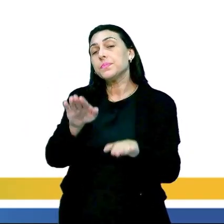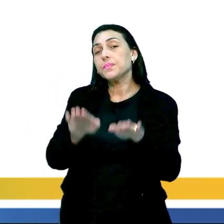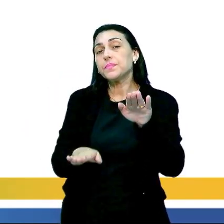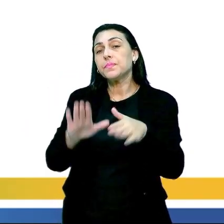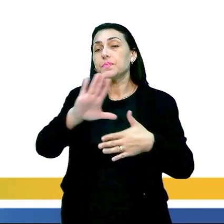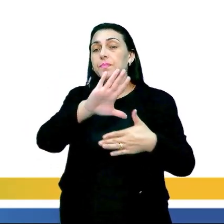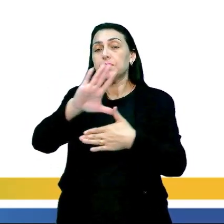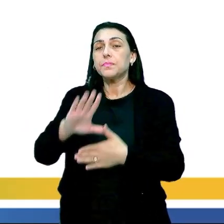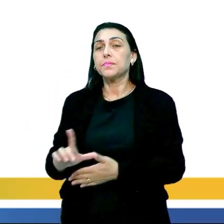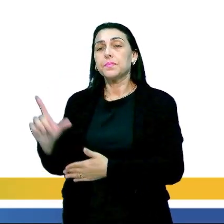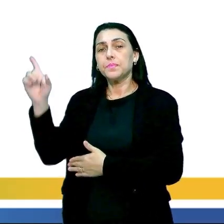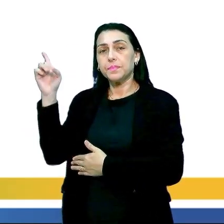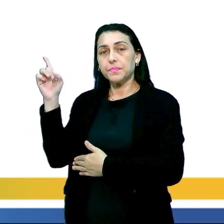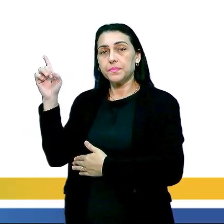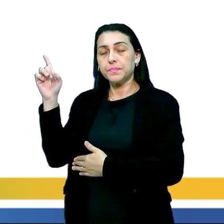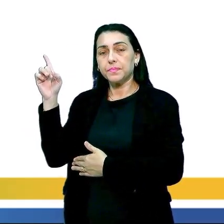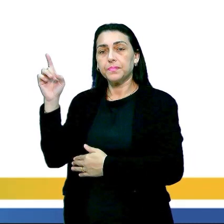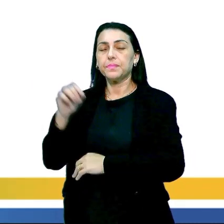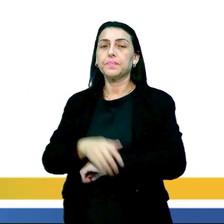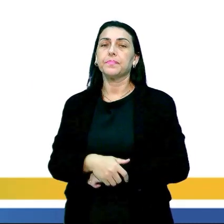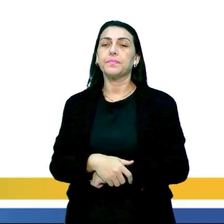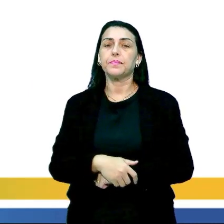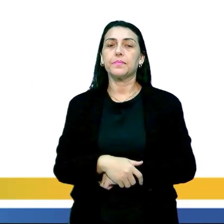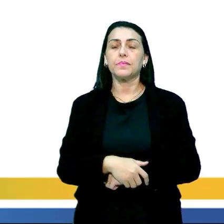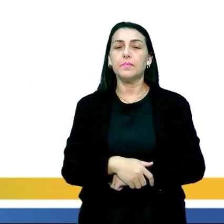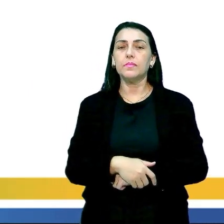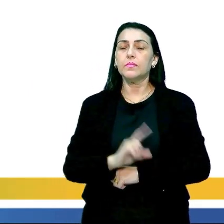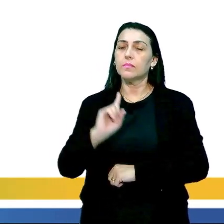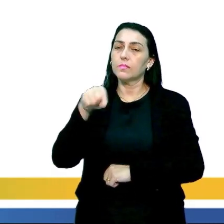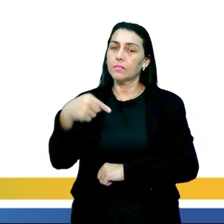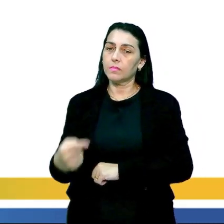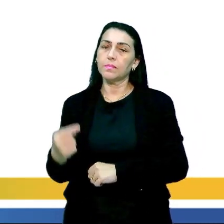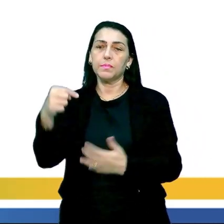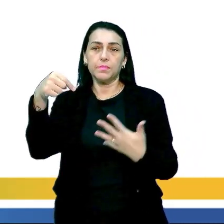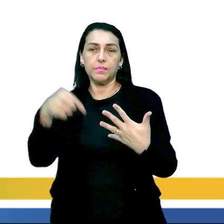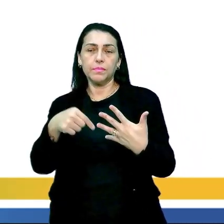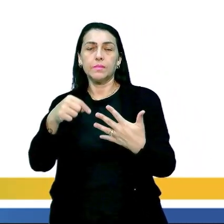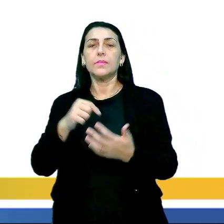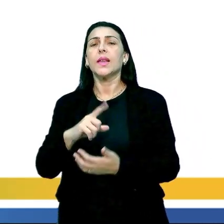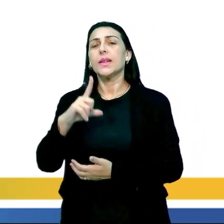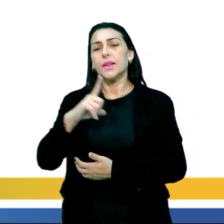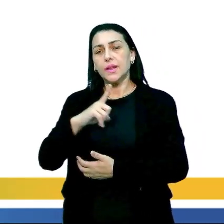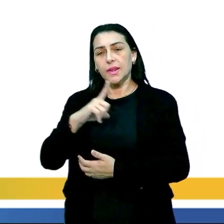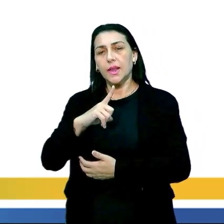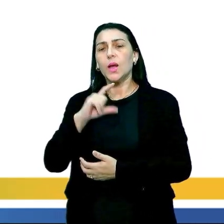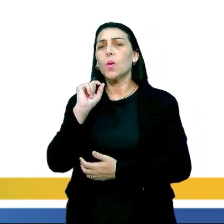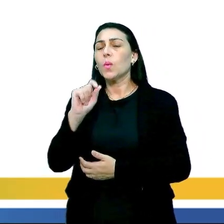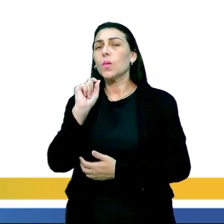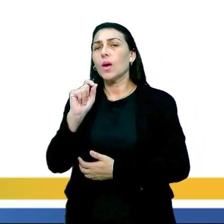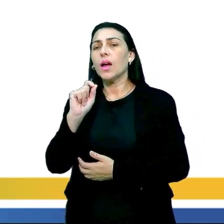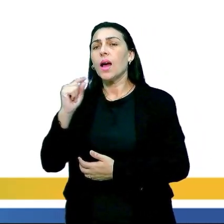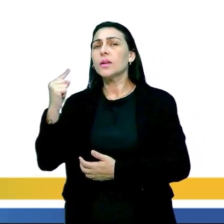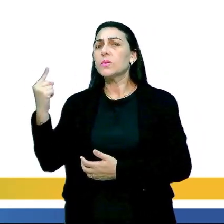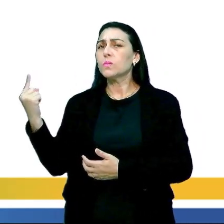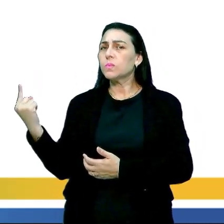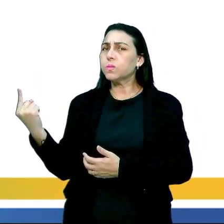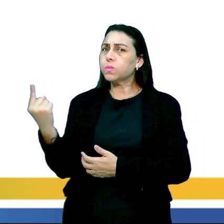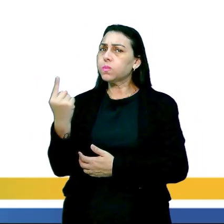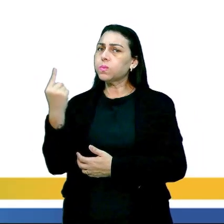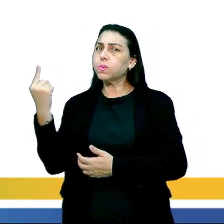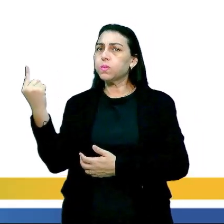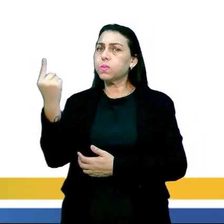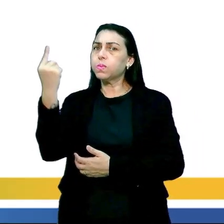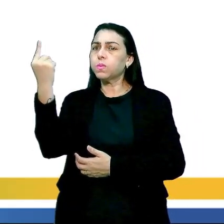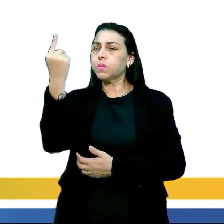o mapa que vocês estão observando aí. Vamos ao próximo fator? A gente tem um fator que é o fator da